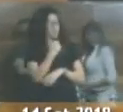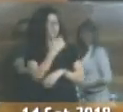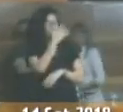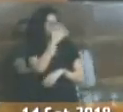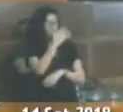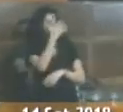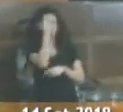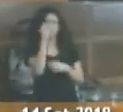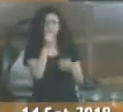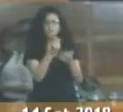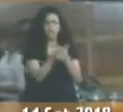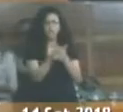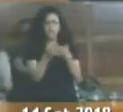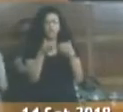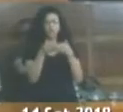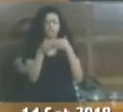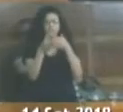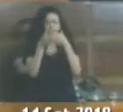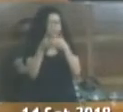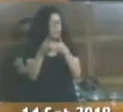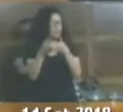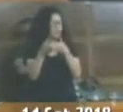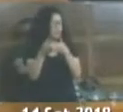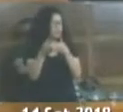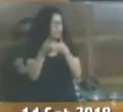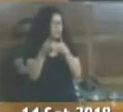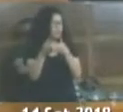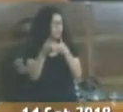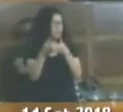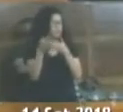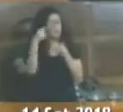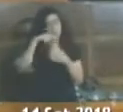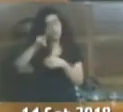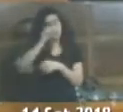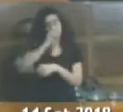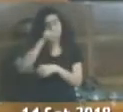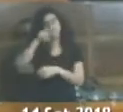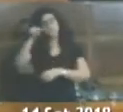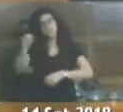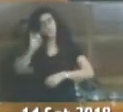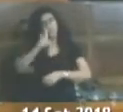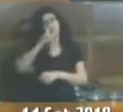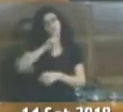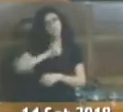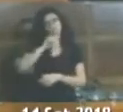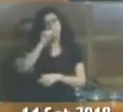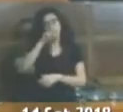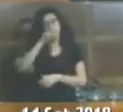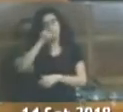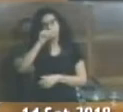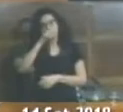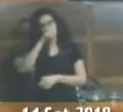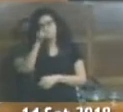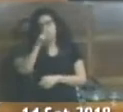o transporte para ir para o posto de saúde, que só tem no Abraão.